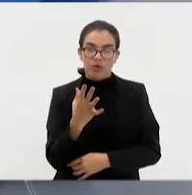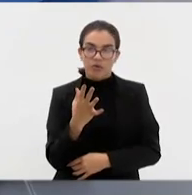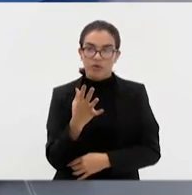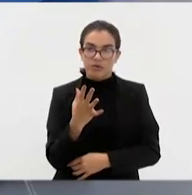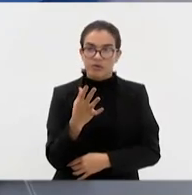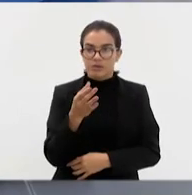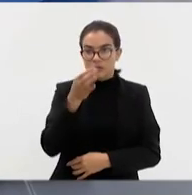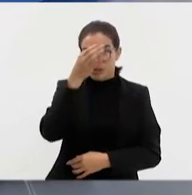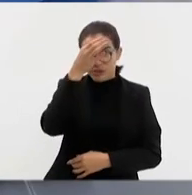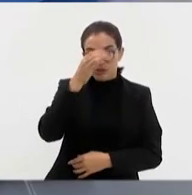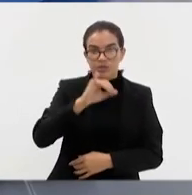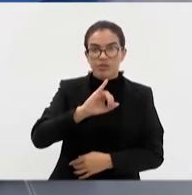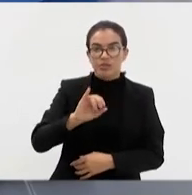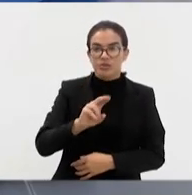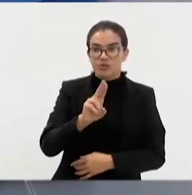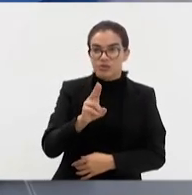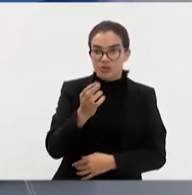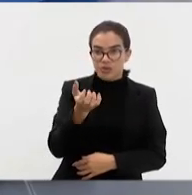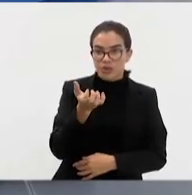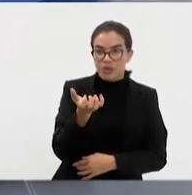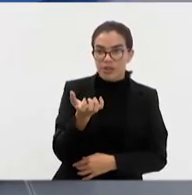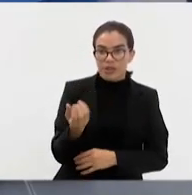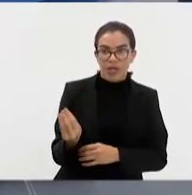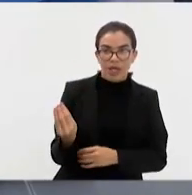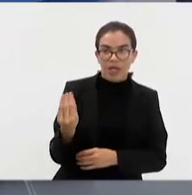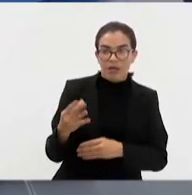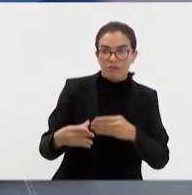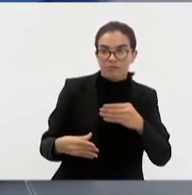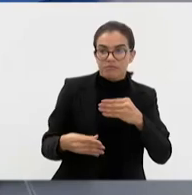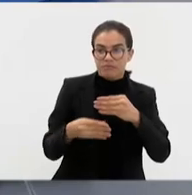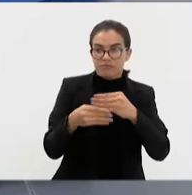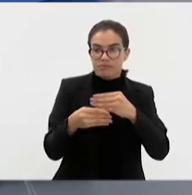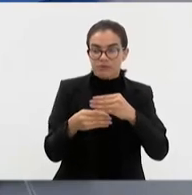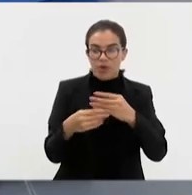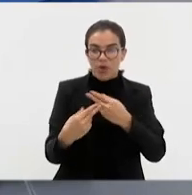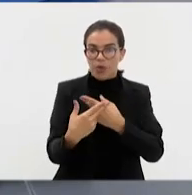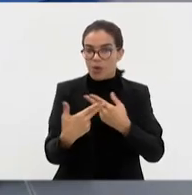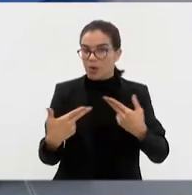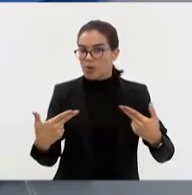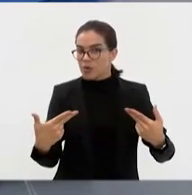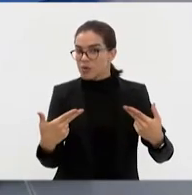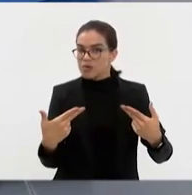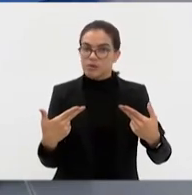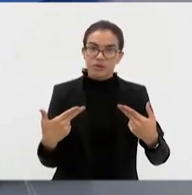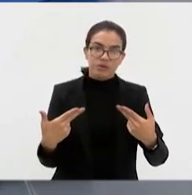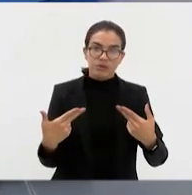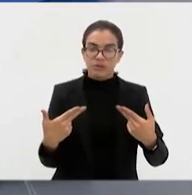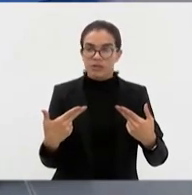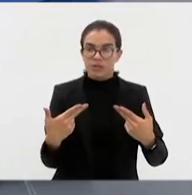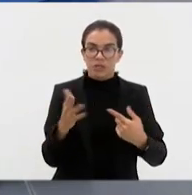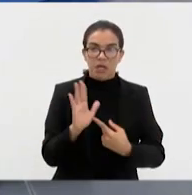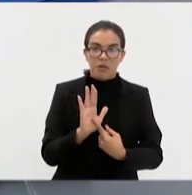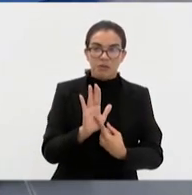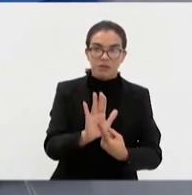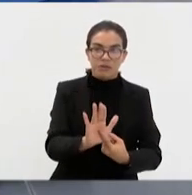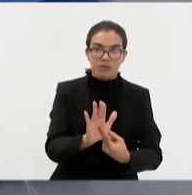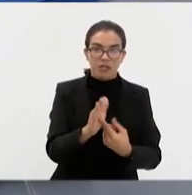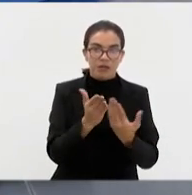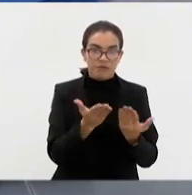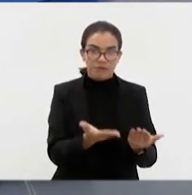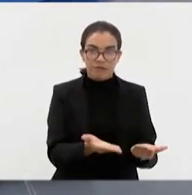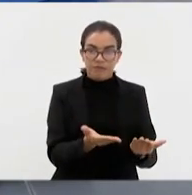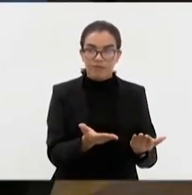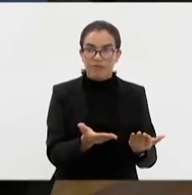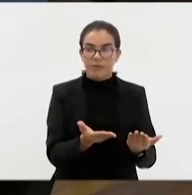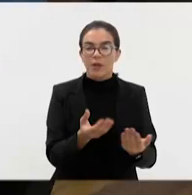Tia Ju, se quer fazer alguma ponderação sobre alguma questão que possa, das ponderações apresentadas por Vossa